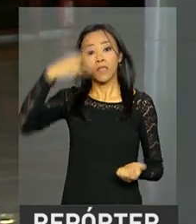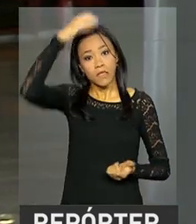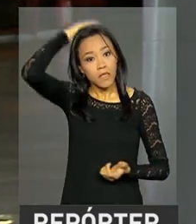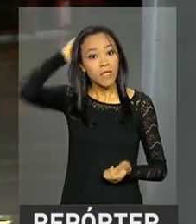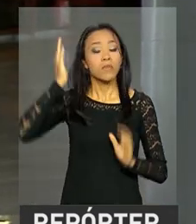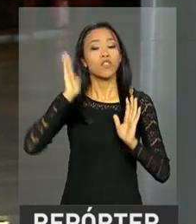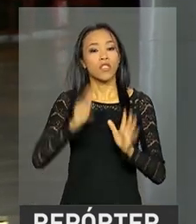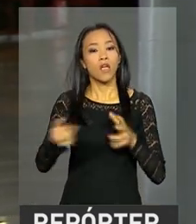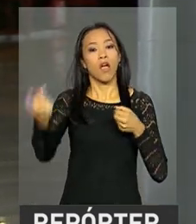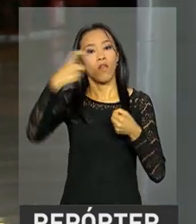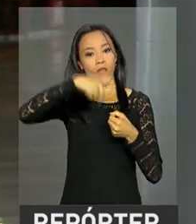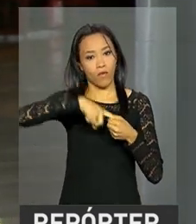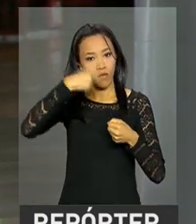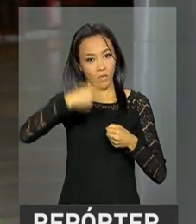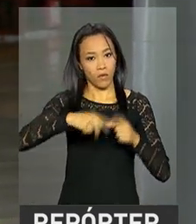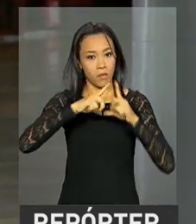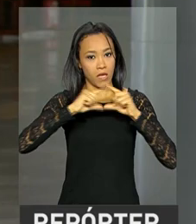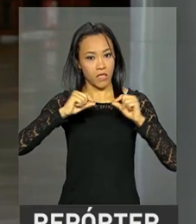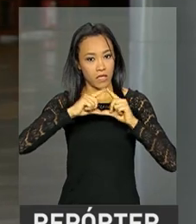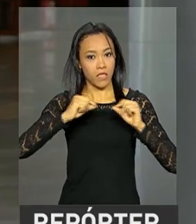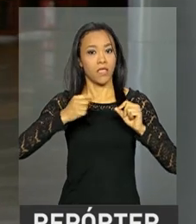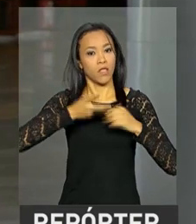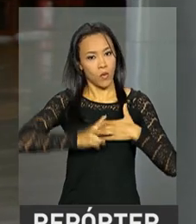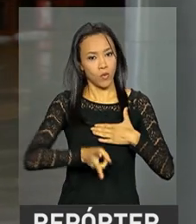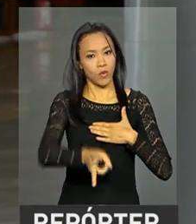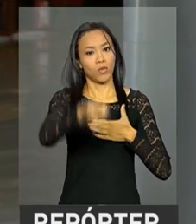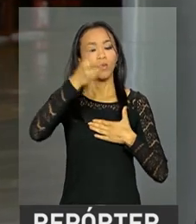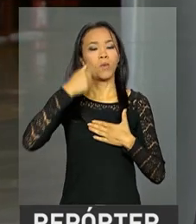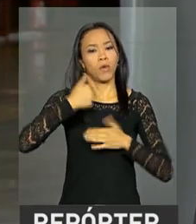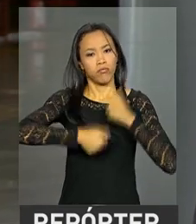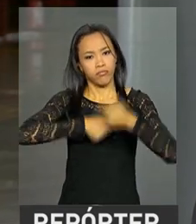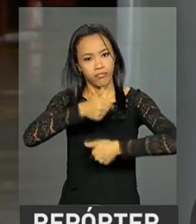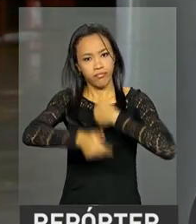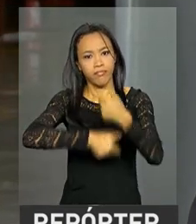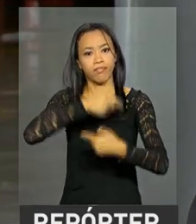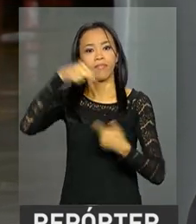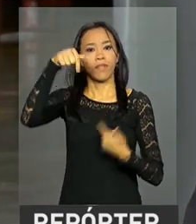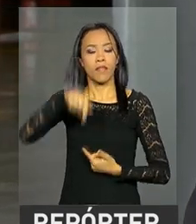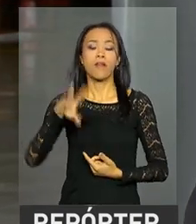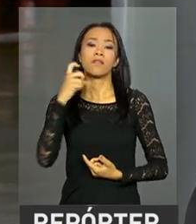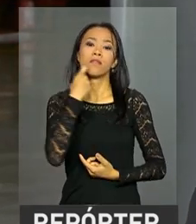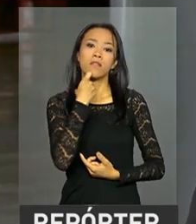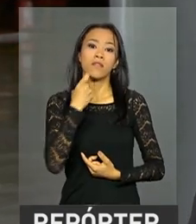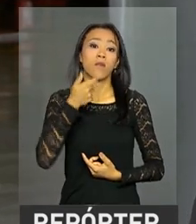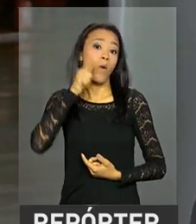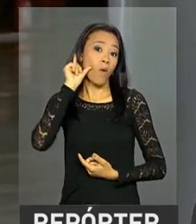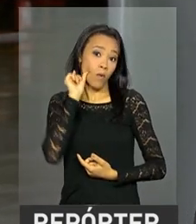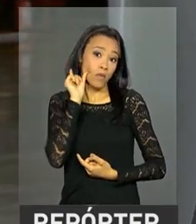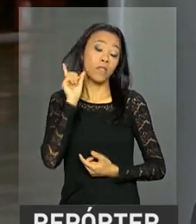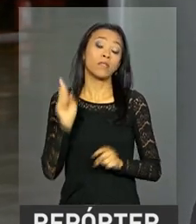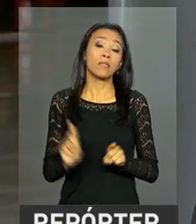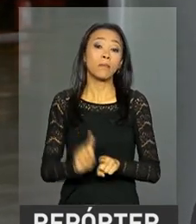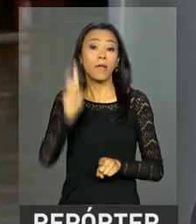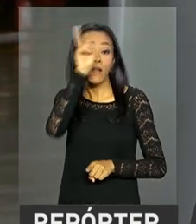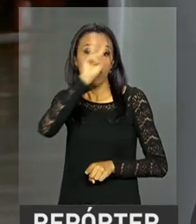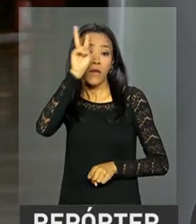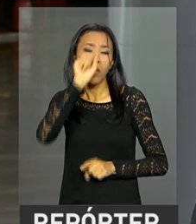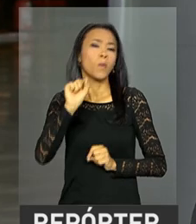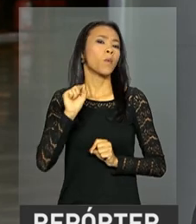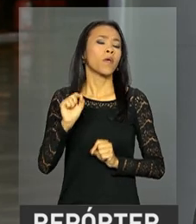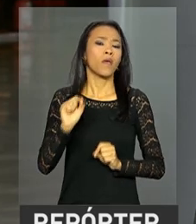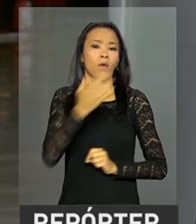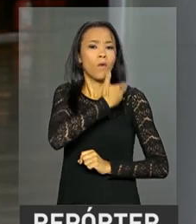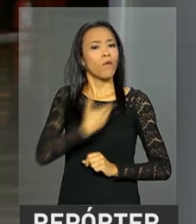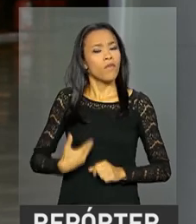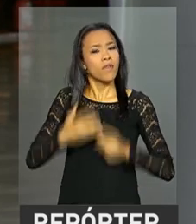já voltou a Brasília e cumpre agenda aqui na capital federal nesta sexta-feira ontem a gente lembra o governo havia anunciado a